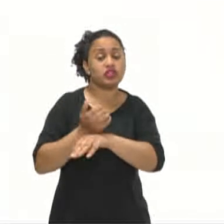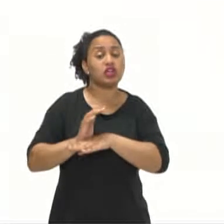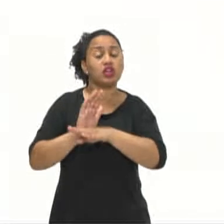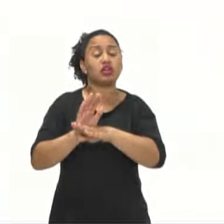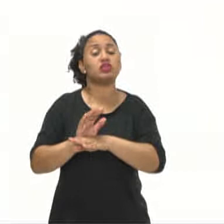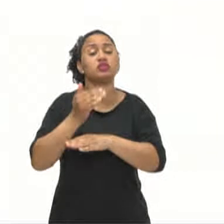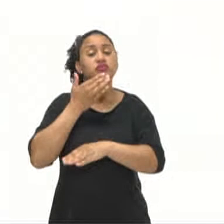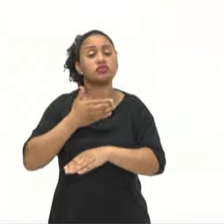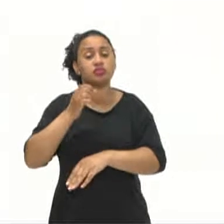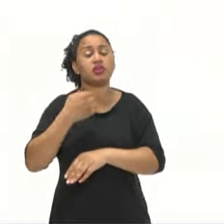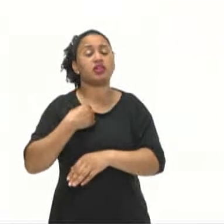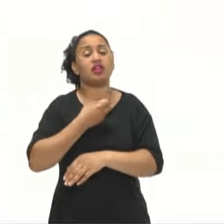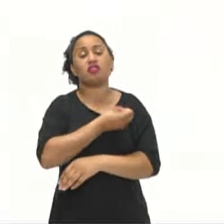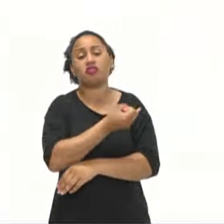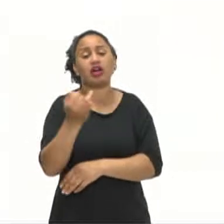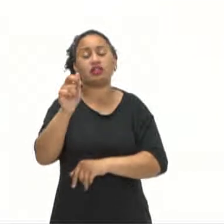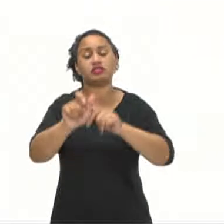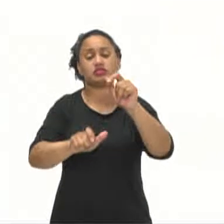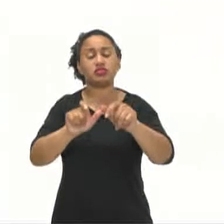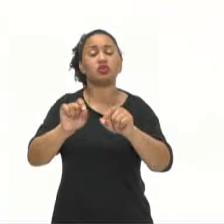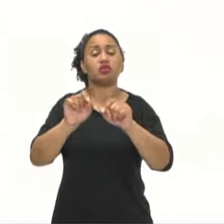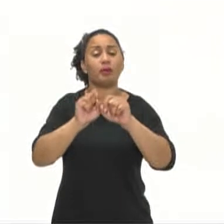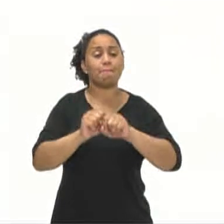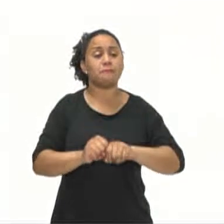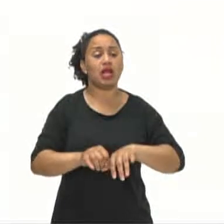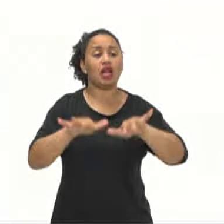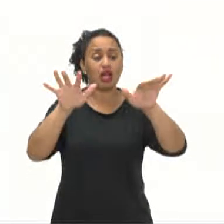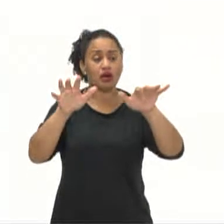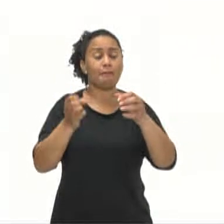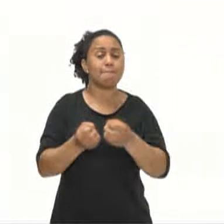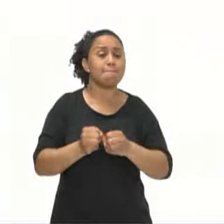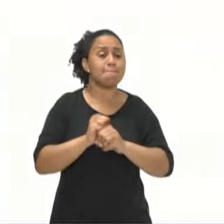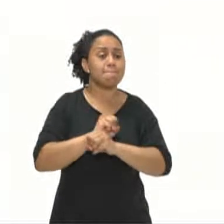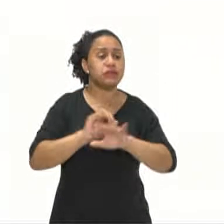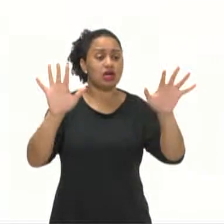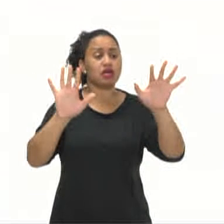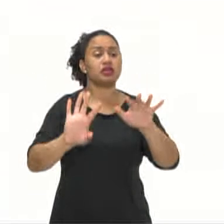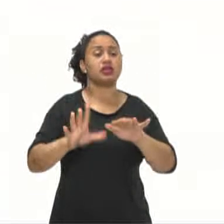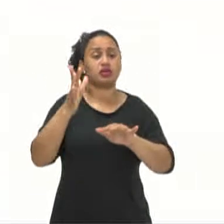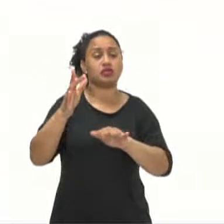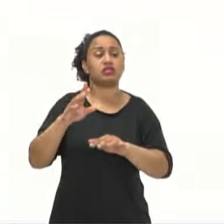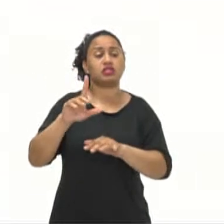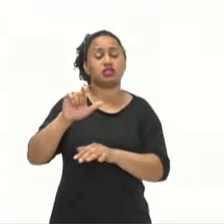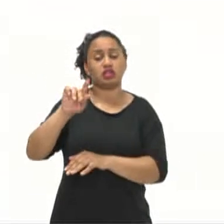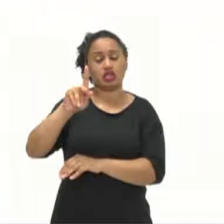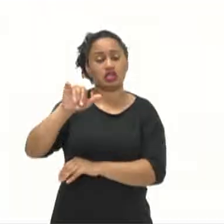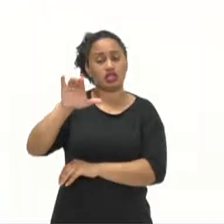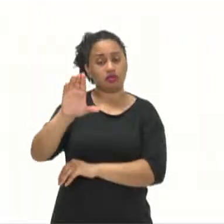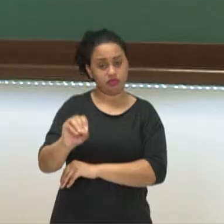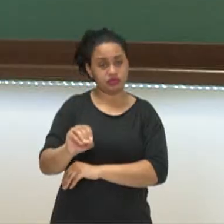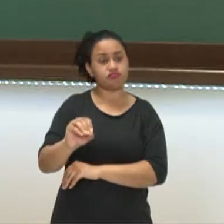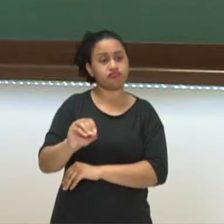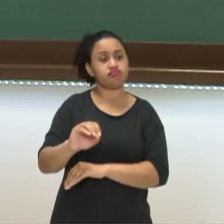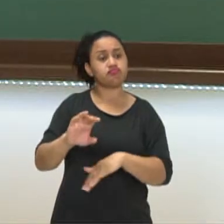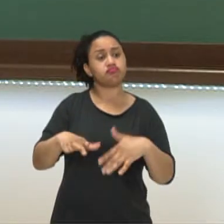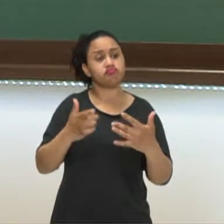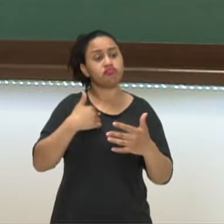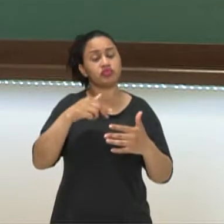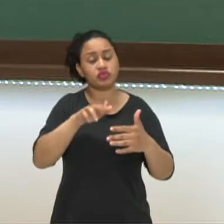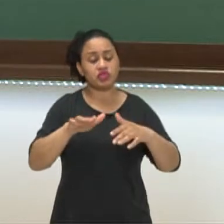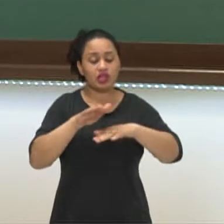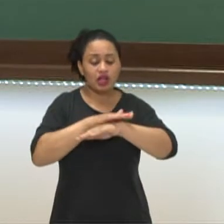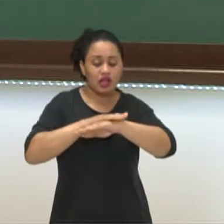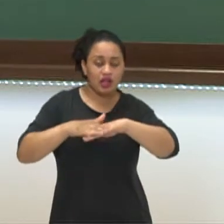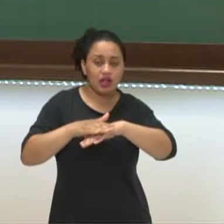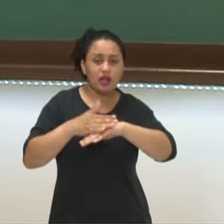recuperar centenas de vítimas da explosão que ocorreu em Beirute, lá no Líbano. Então, a utilização dessas